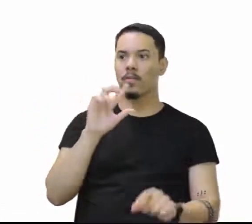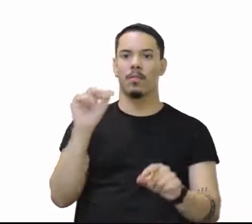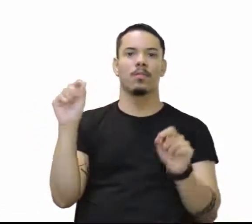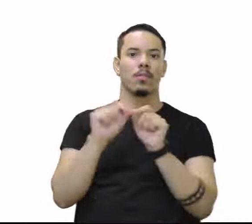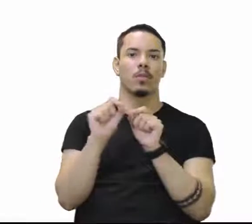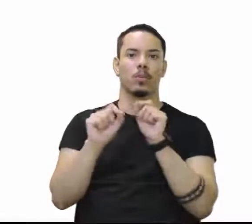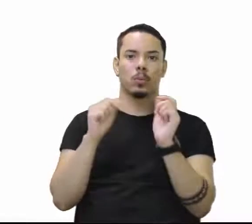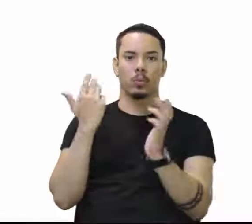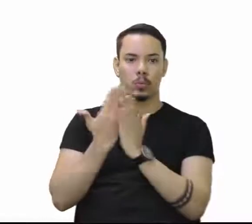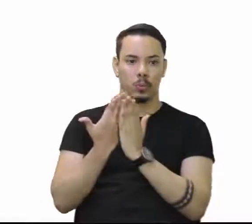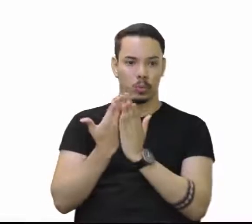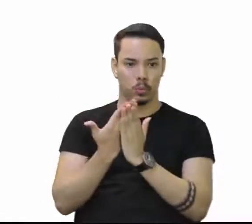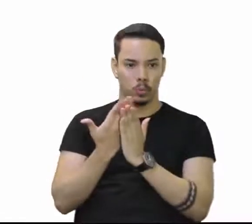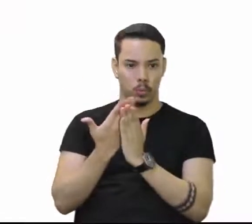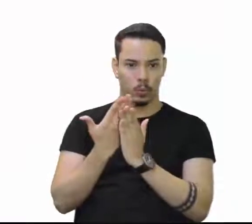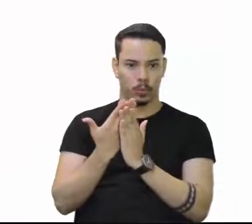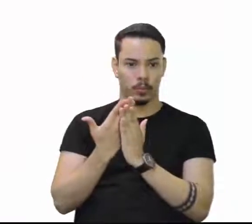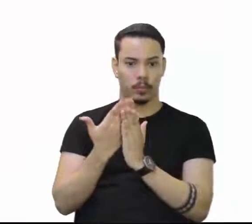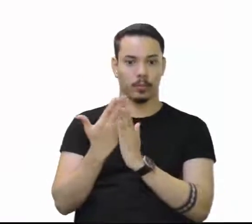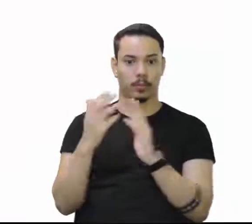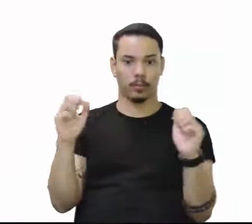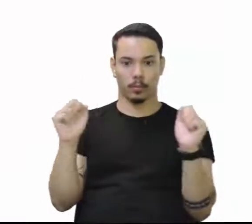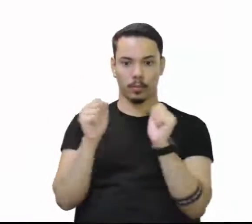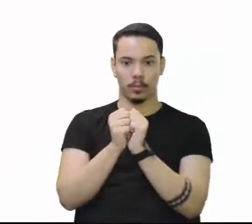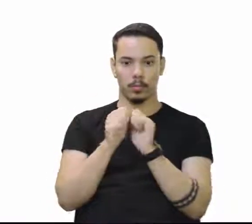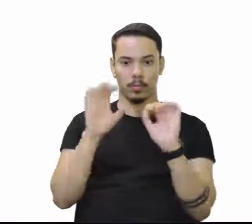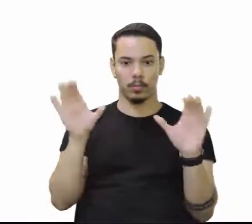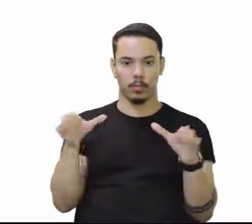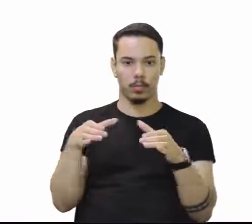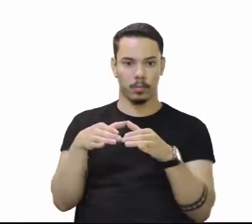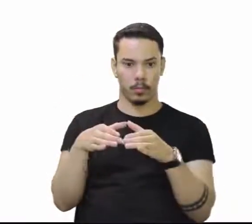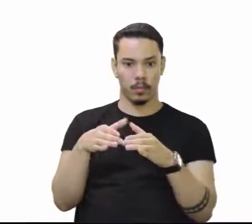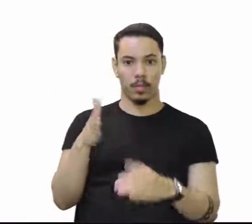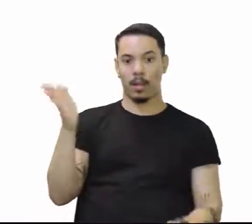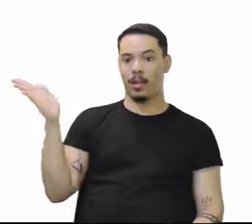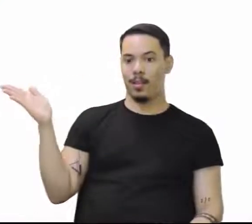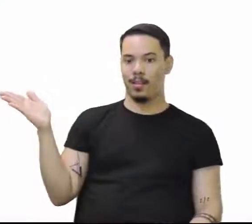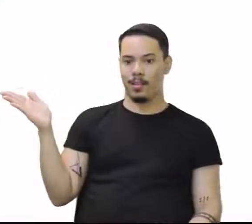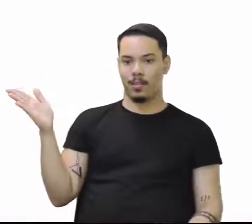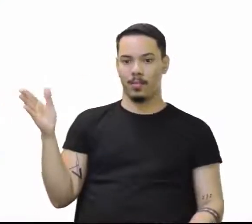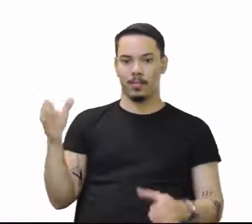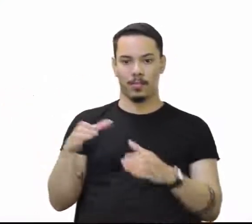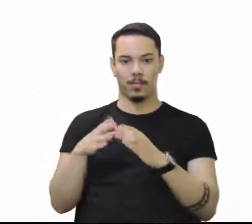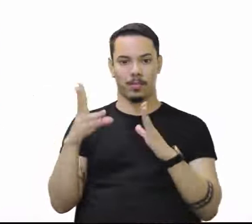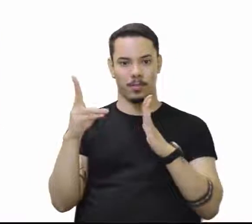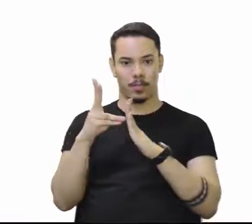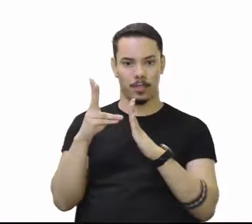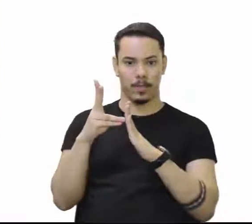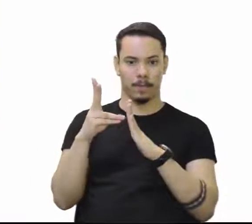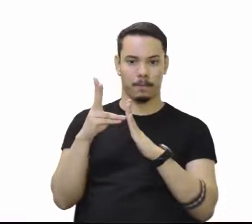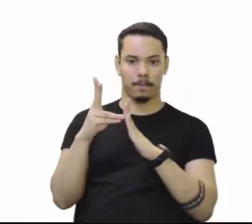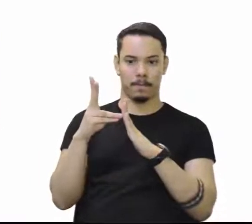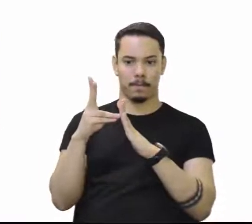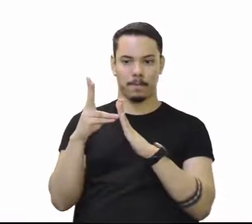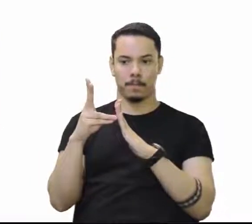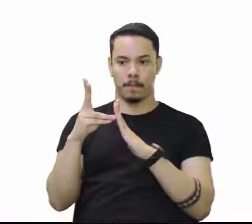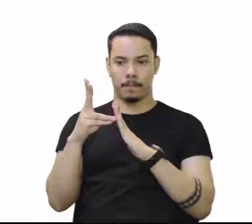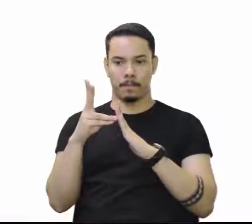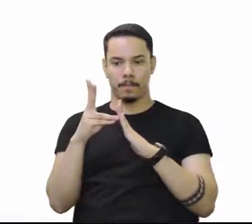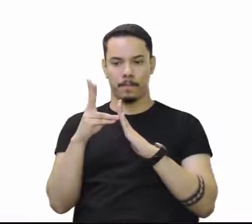fazer esse estudo aí, ó. Aí ele junto com os índios